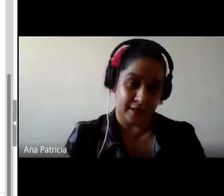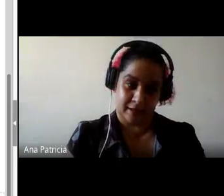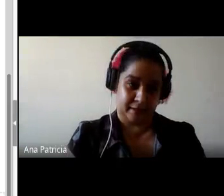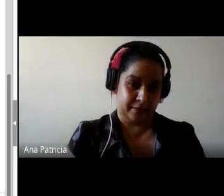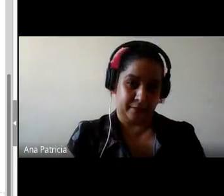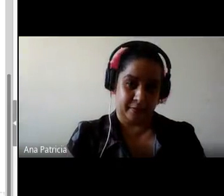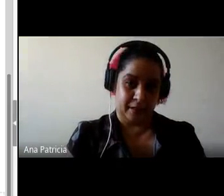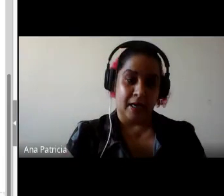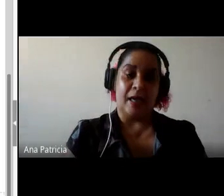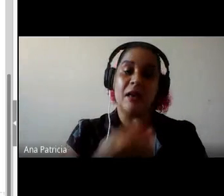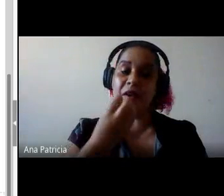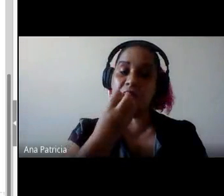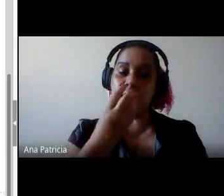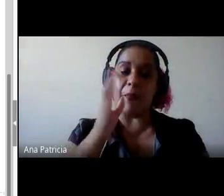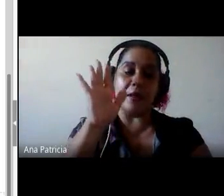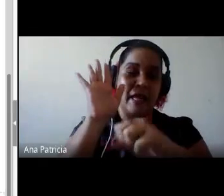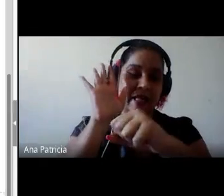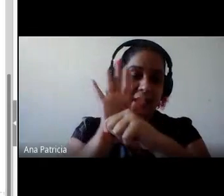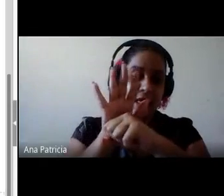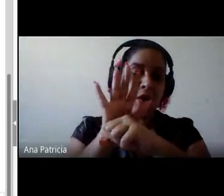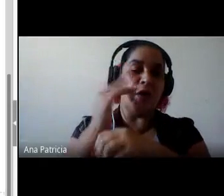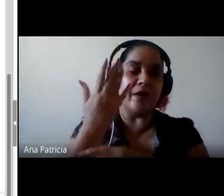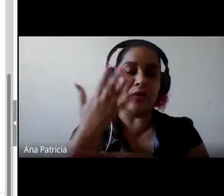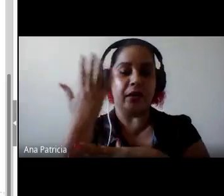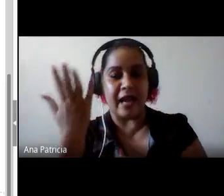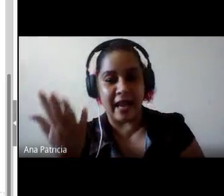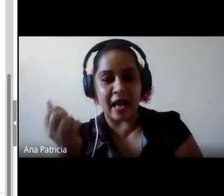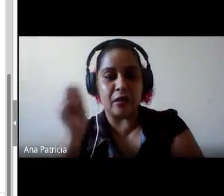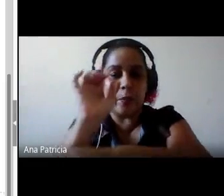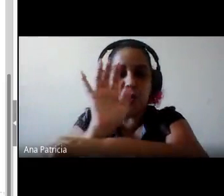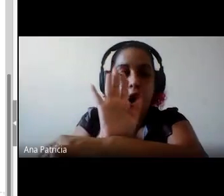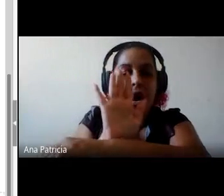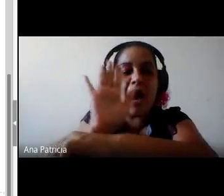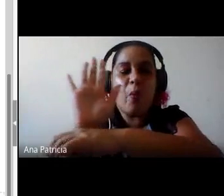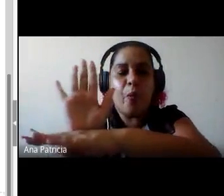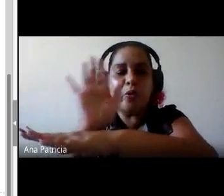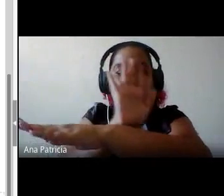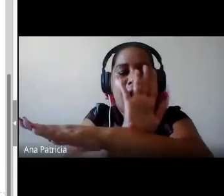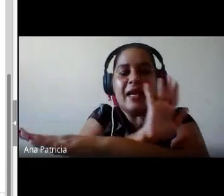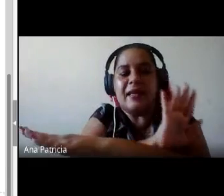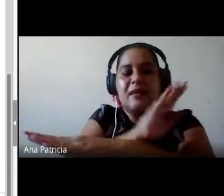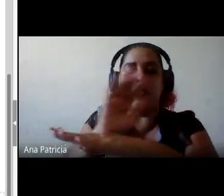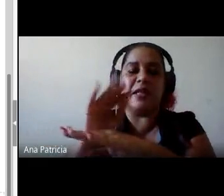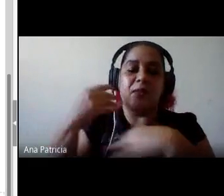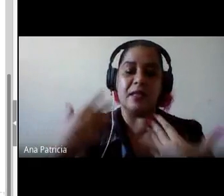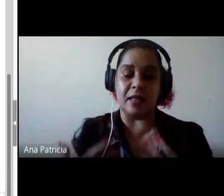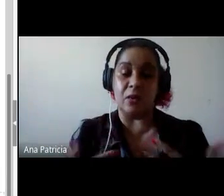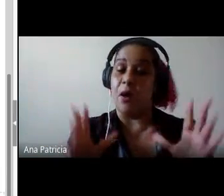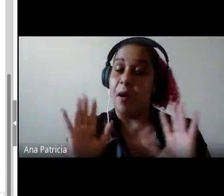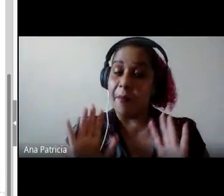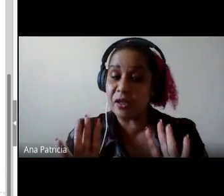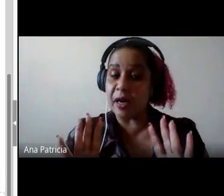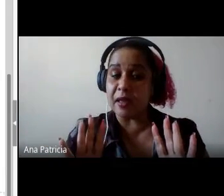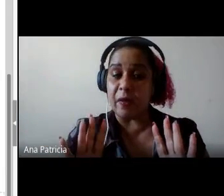querendo dizer. Então, ao invés de eu usar boa tarde assim e correr o risco de dar errado, por um local, um ponto de localização, você dá um